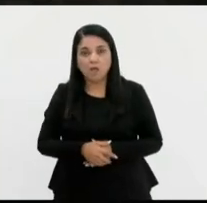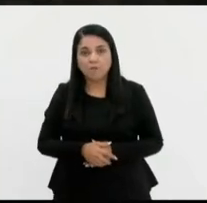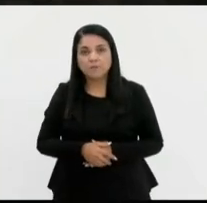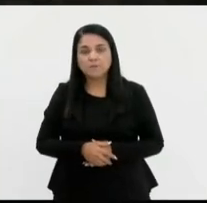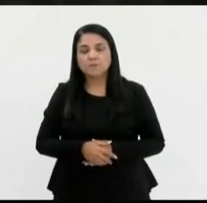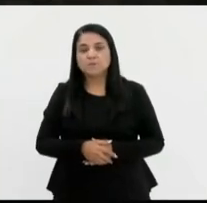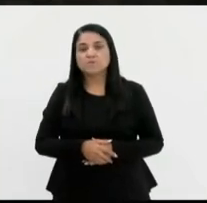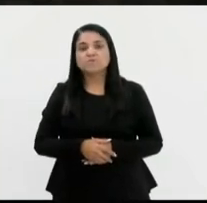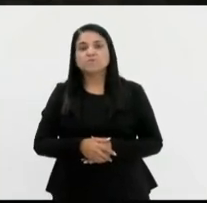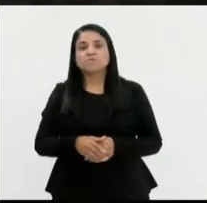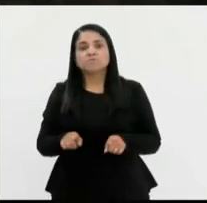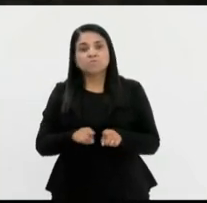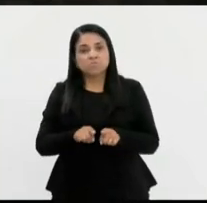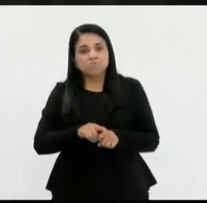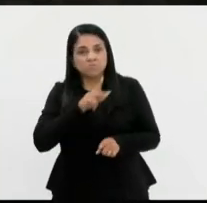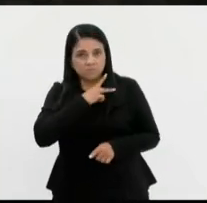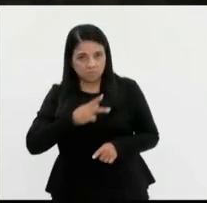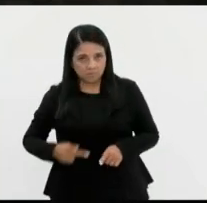senhor